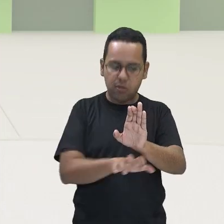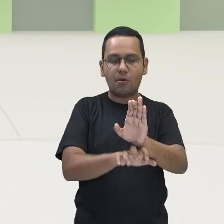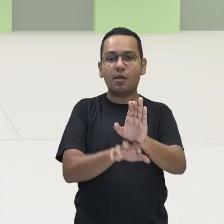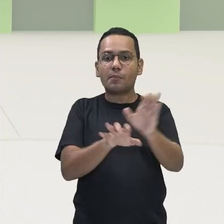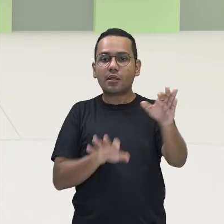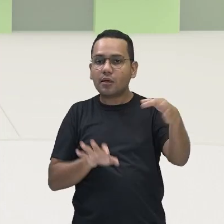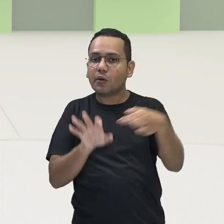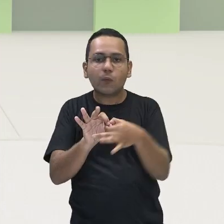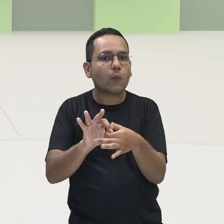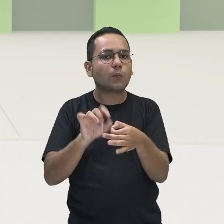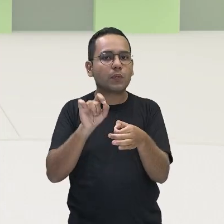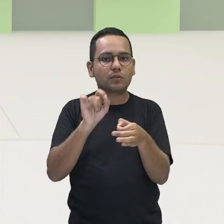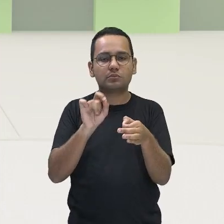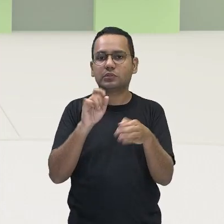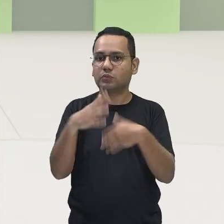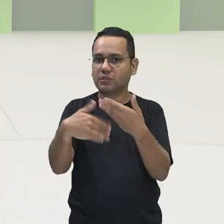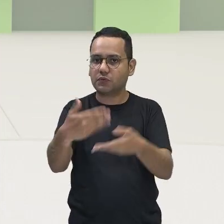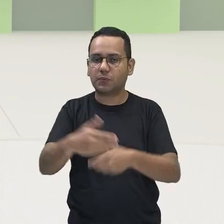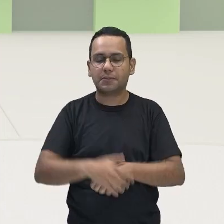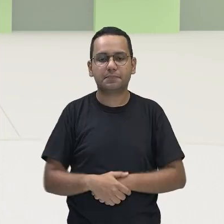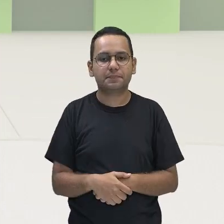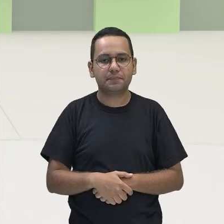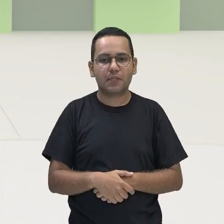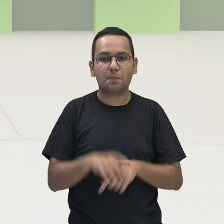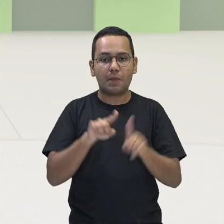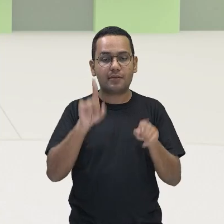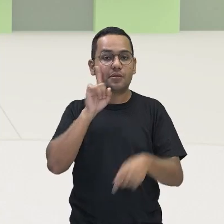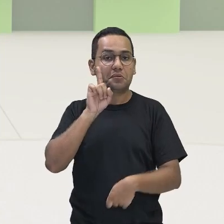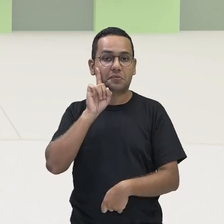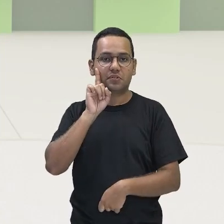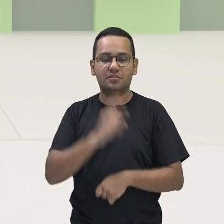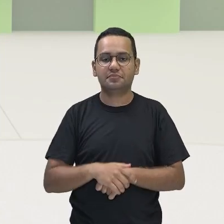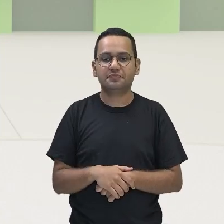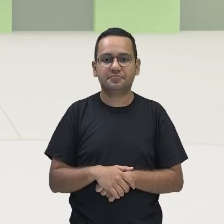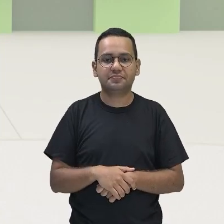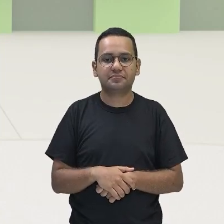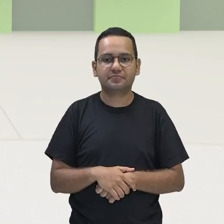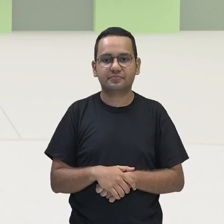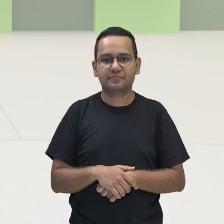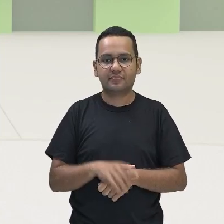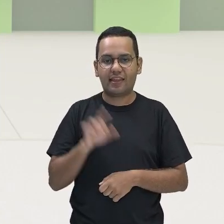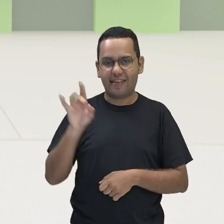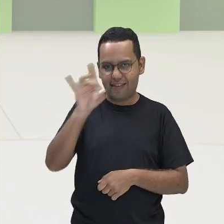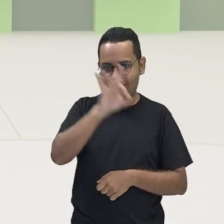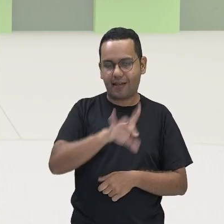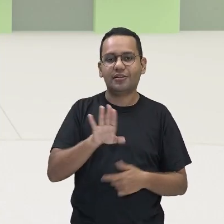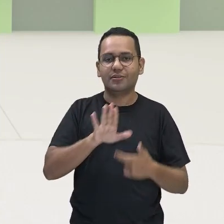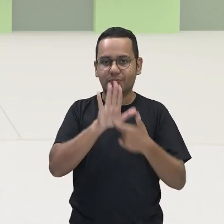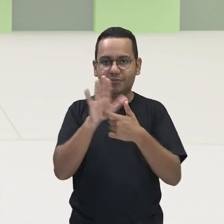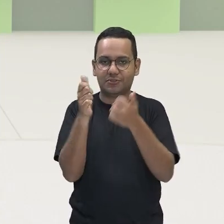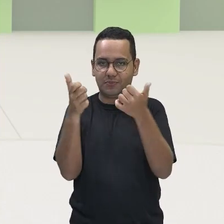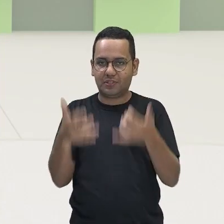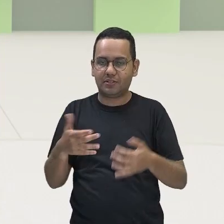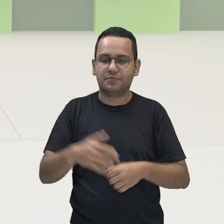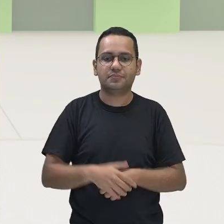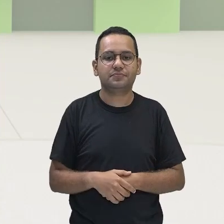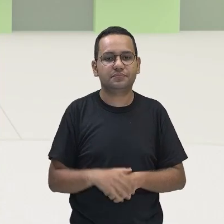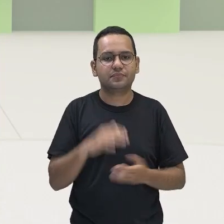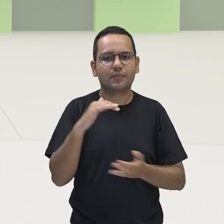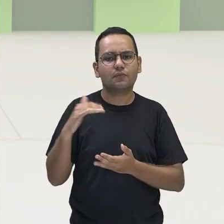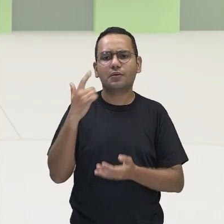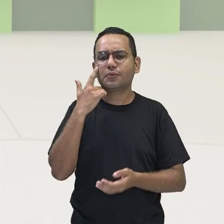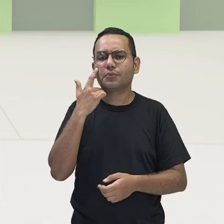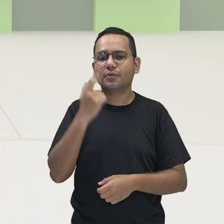que estão no nosso dia a dia e nós vamos ver aí sobre cada uma, tá? Então vamos ver aí o que é